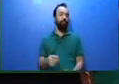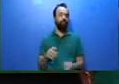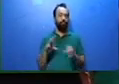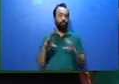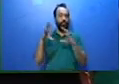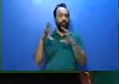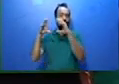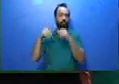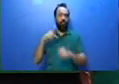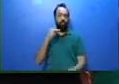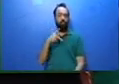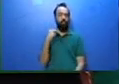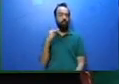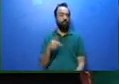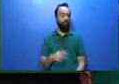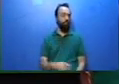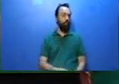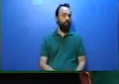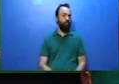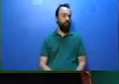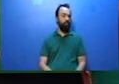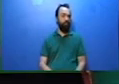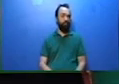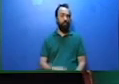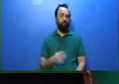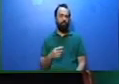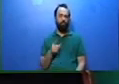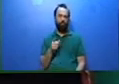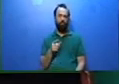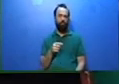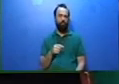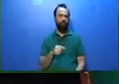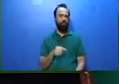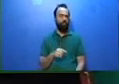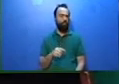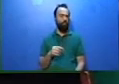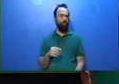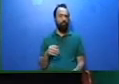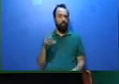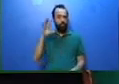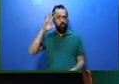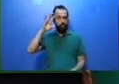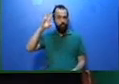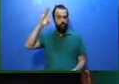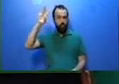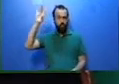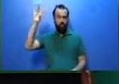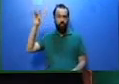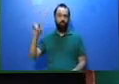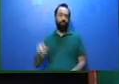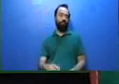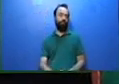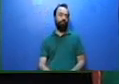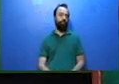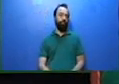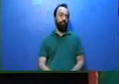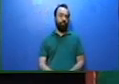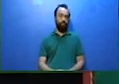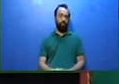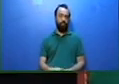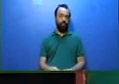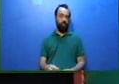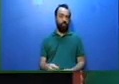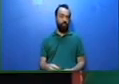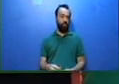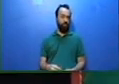da fala, tá? Você viu meu livro? O balão do pensamento, o do raio,